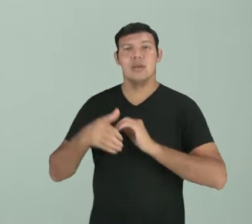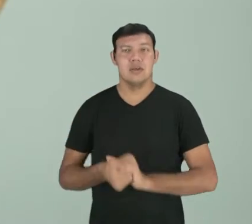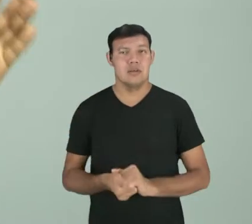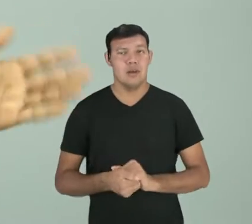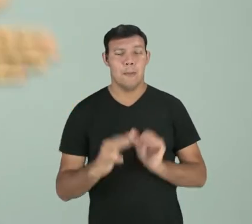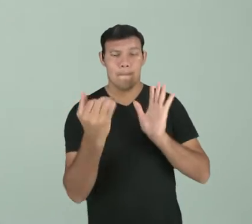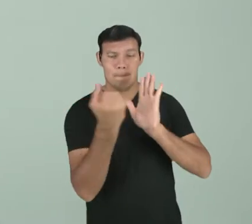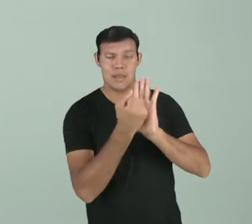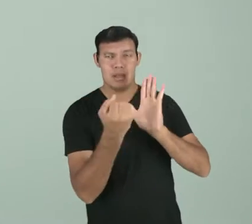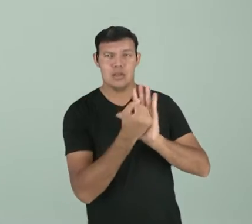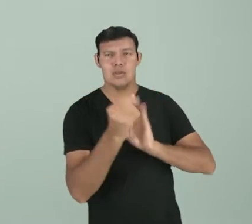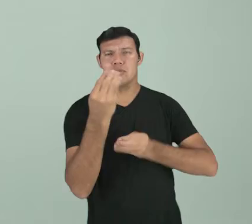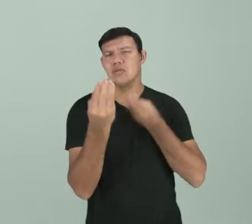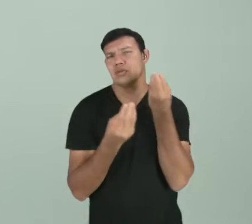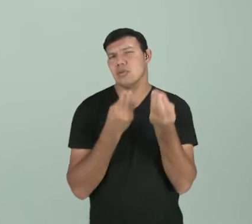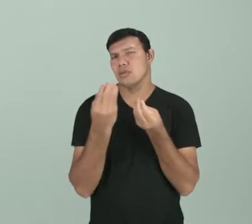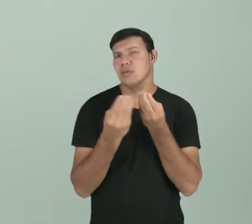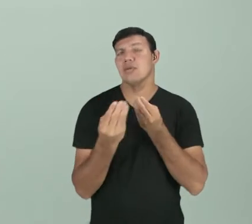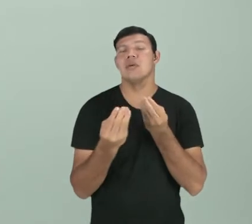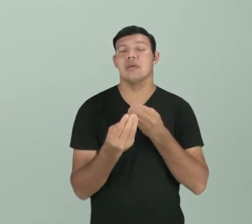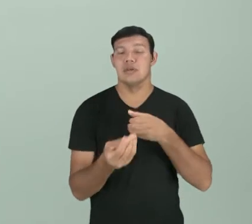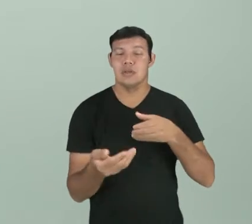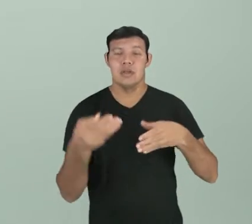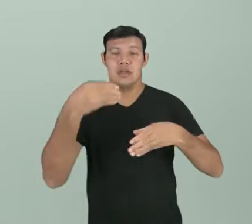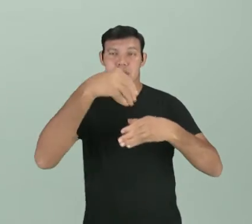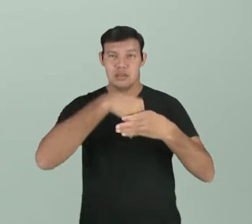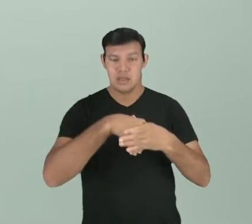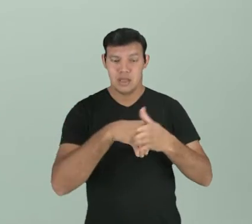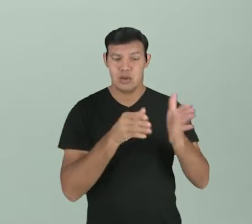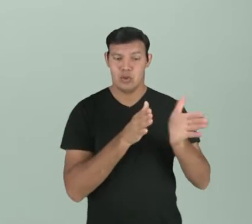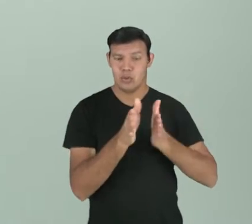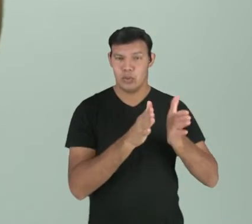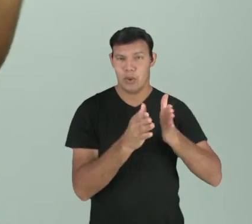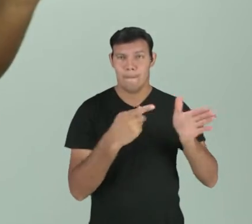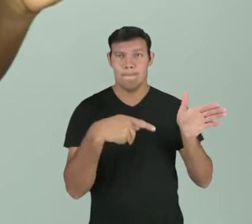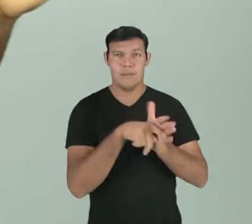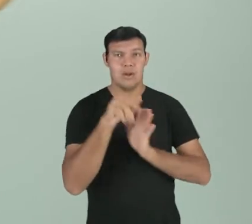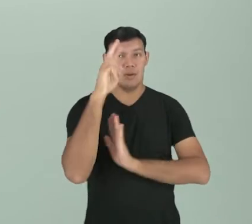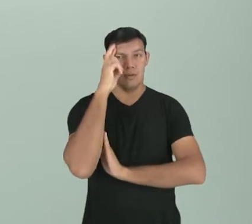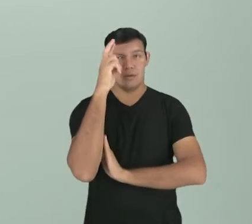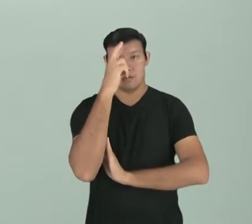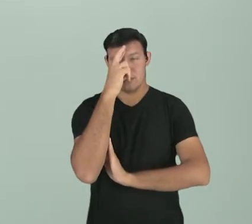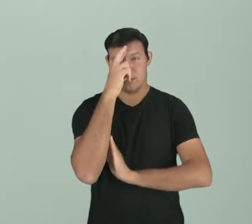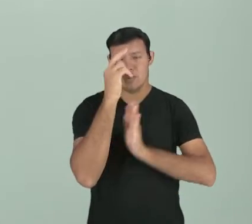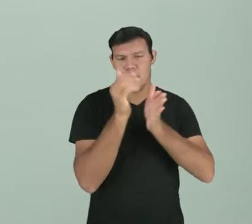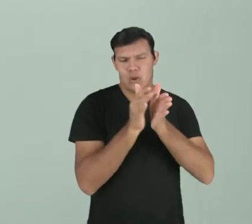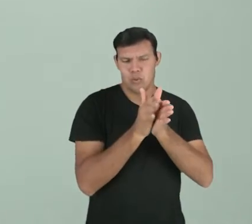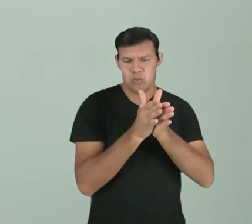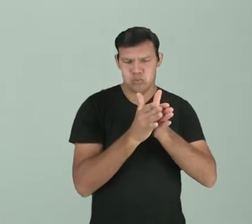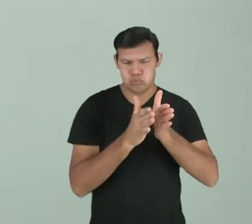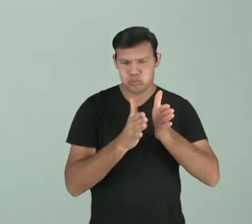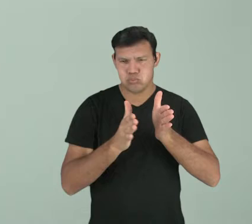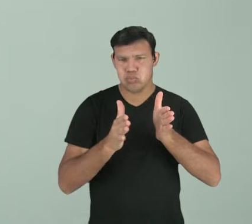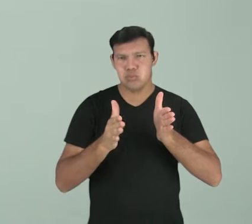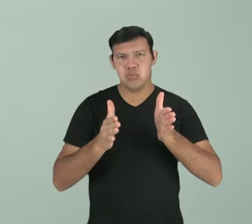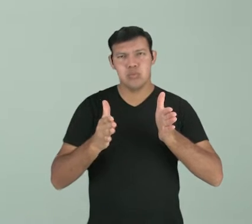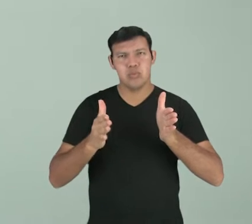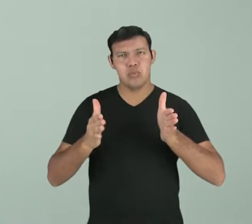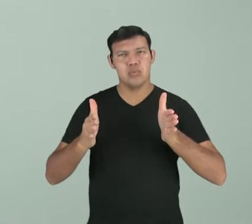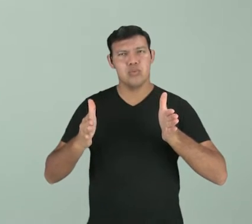são marcadas dentro do período da história. Então, no transcorrer da história, nós temos